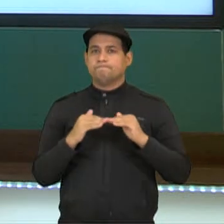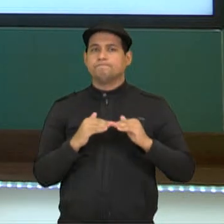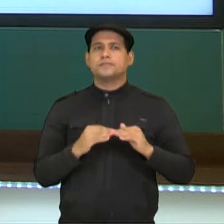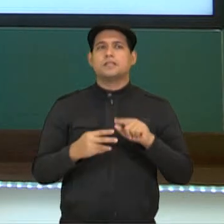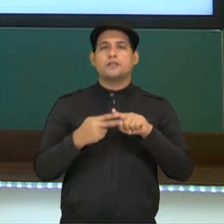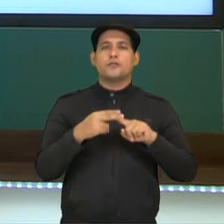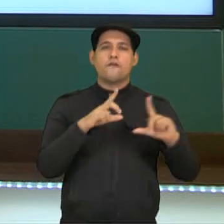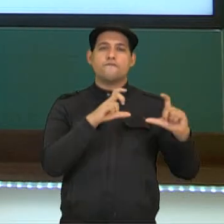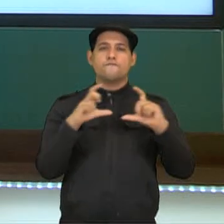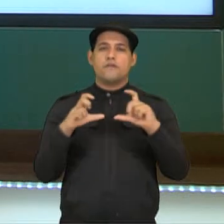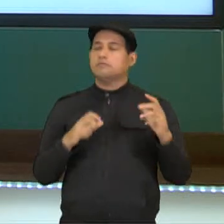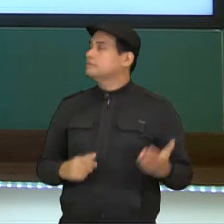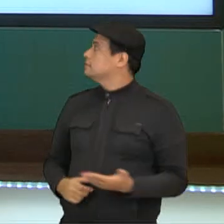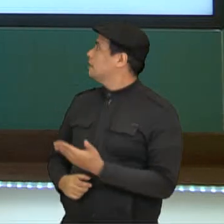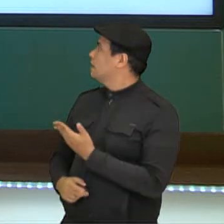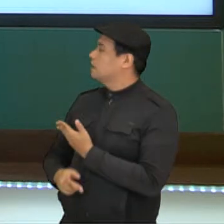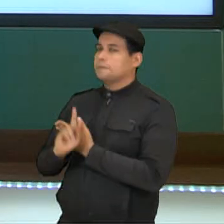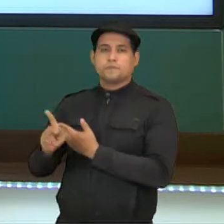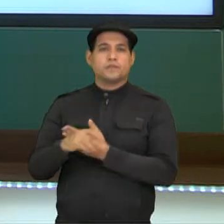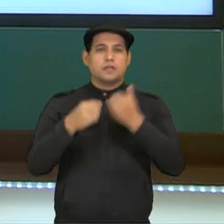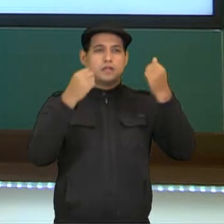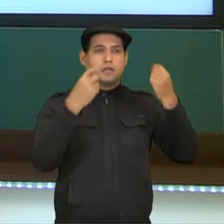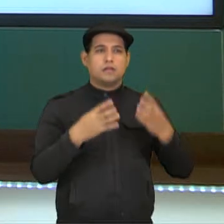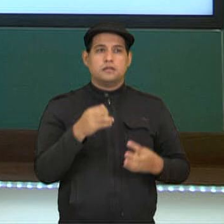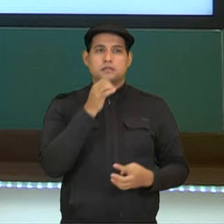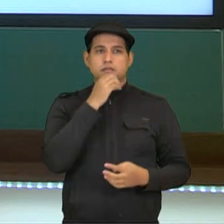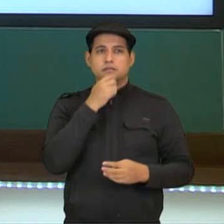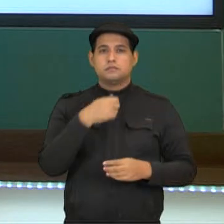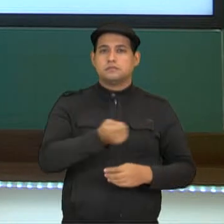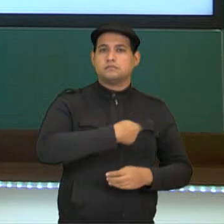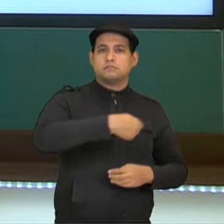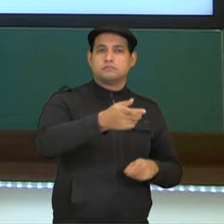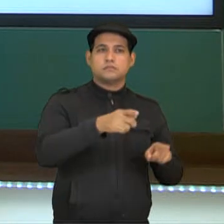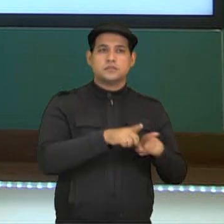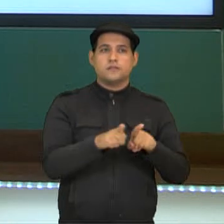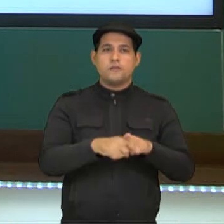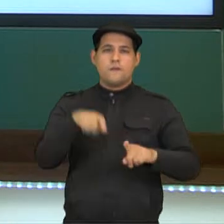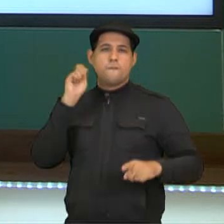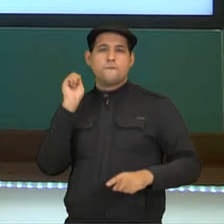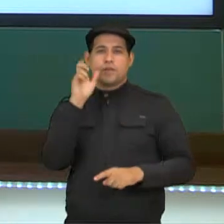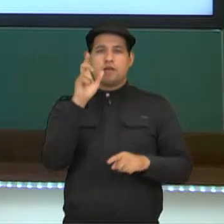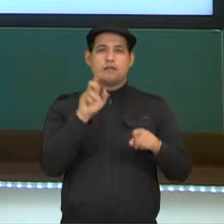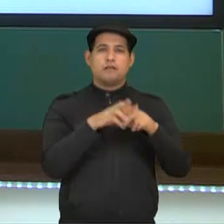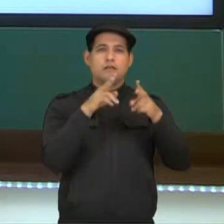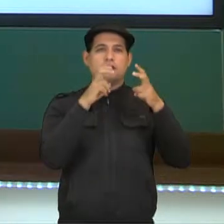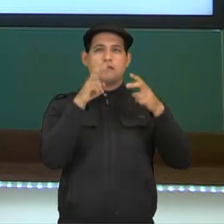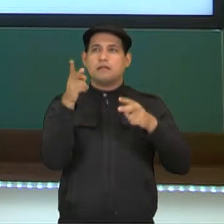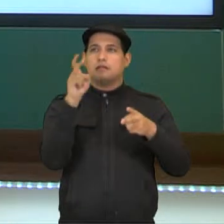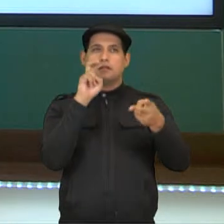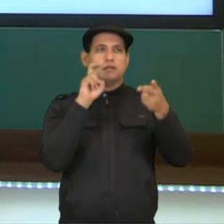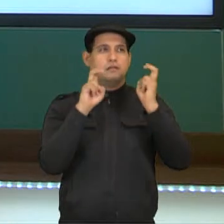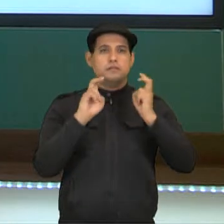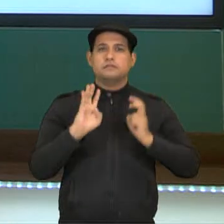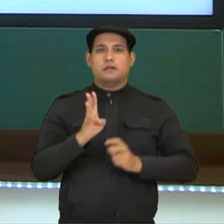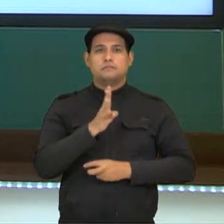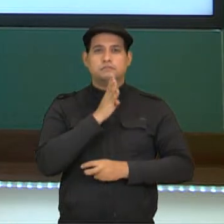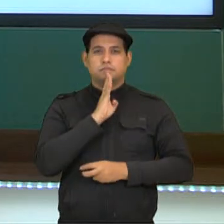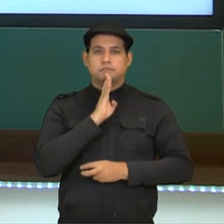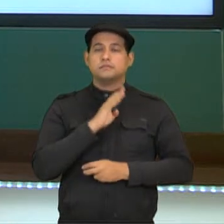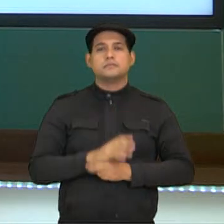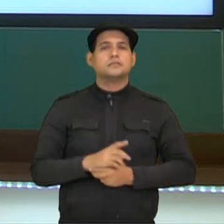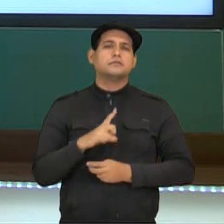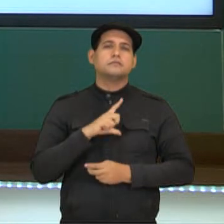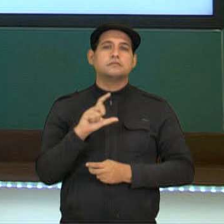duas imagens, né? Como a professora falou ali do arremesso e lançamento, eu trouxe duas imagens para vocês já irem identificando e conhecendo. Tem